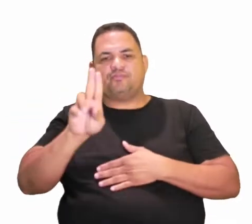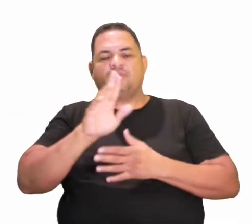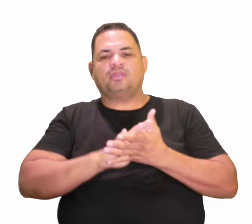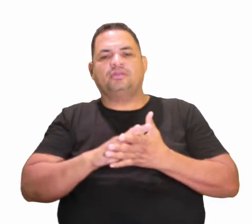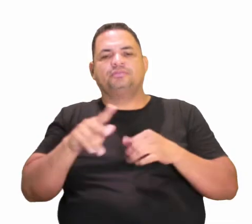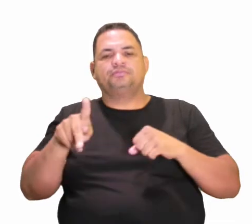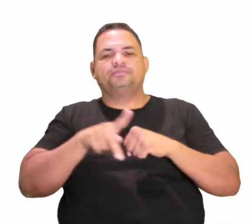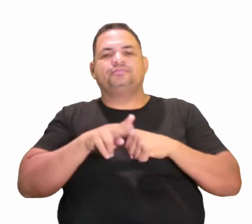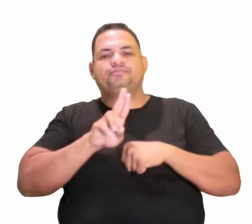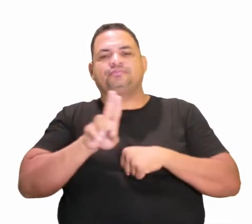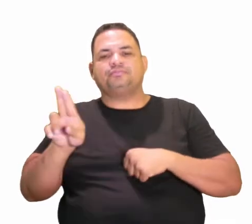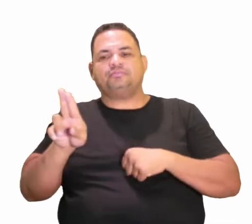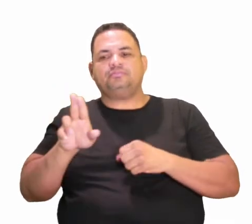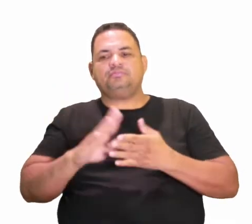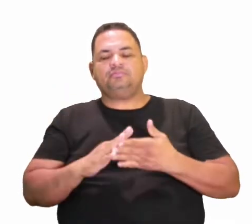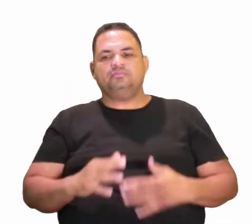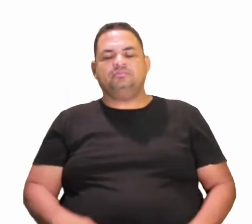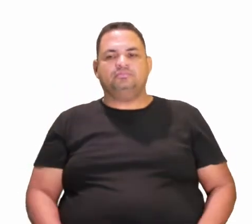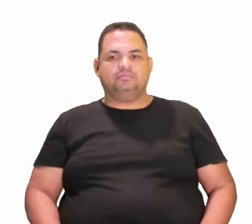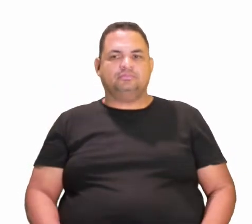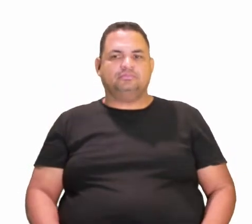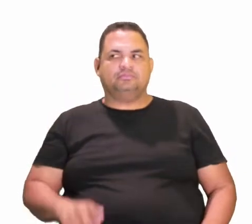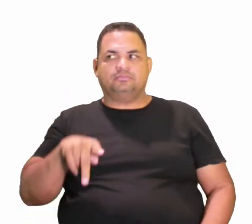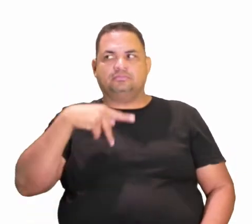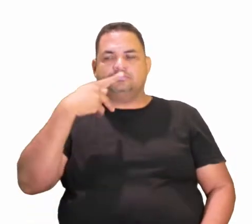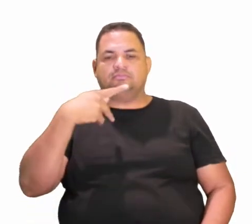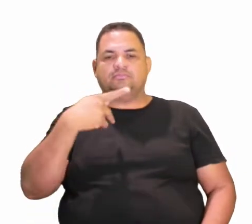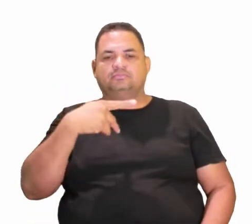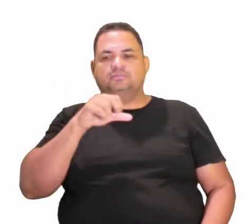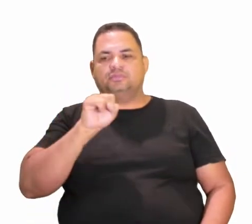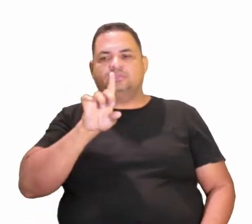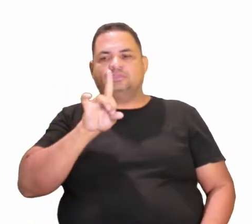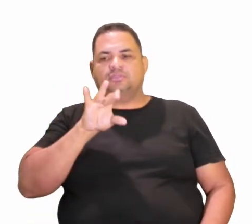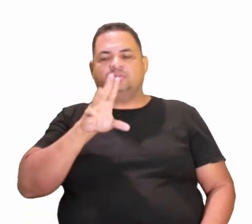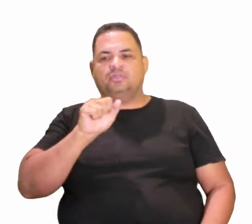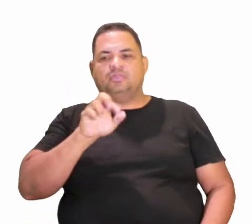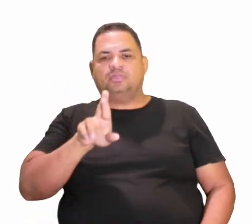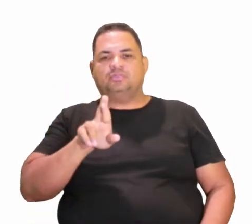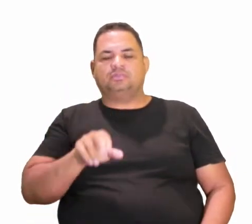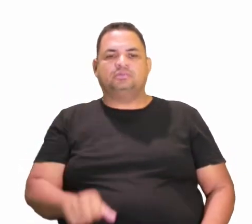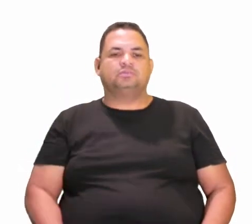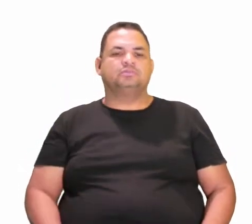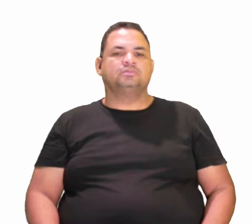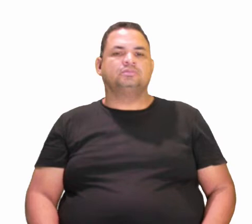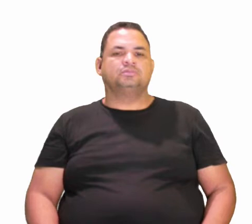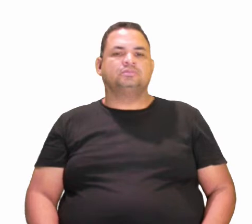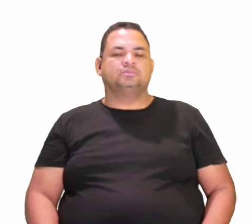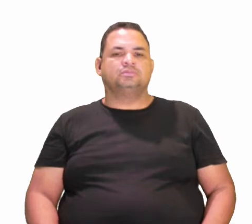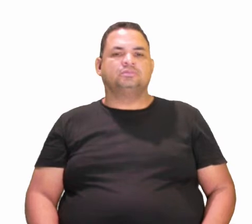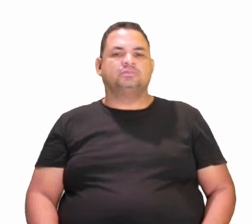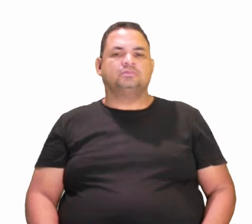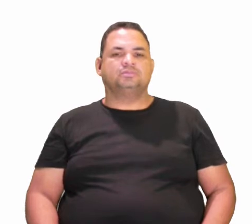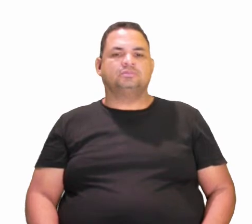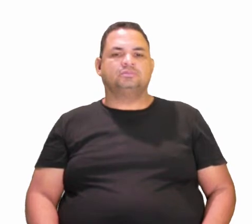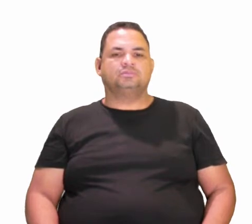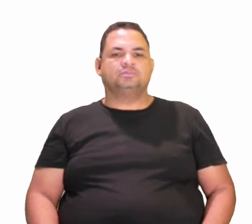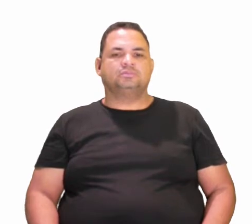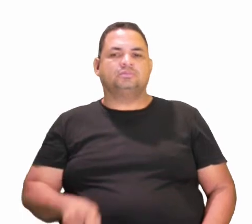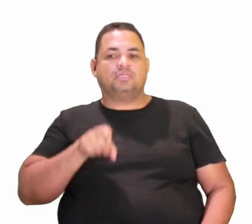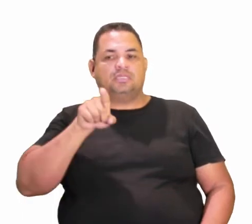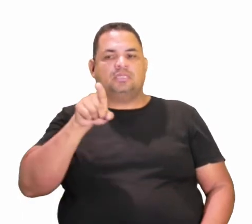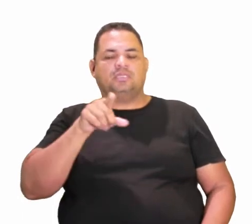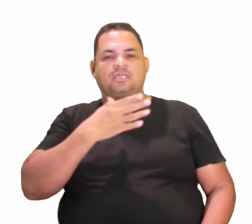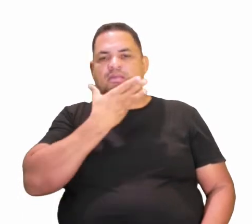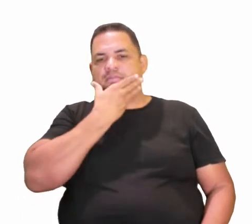pronome demonstrativo. Lembrando que estamos falando ainda no singular aqui. That is my mom. Aliás, aquela é